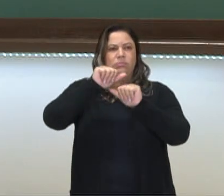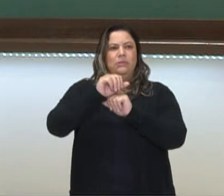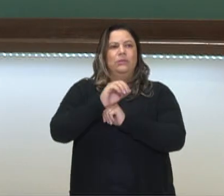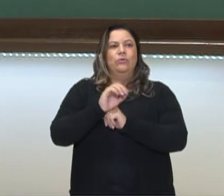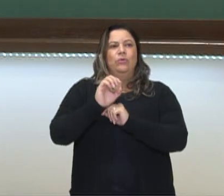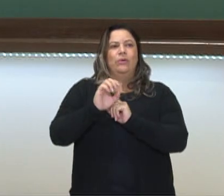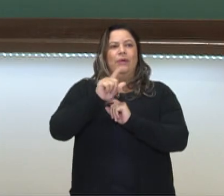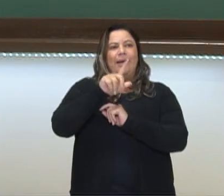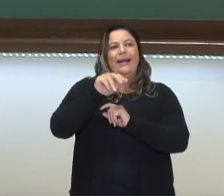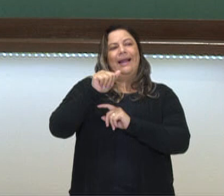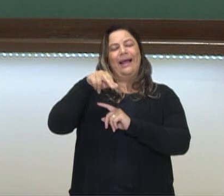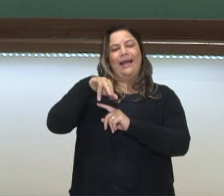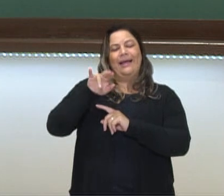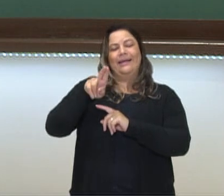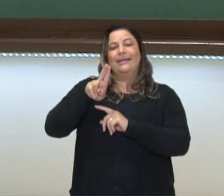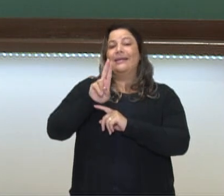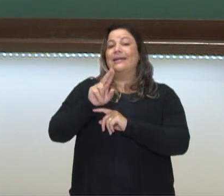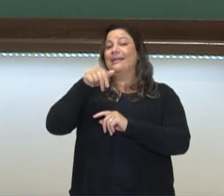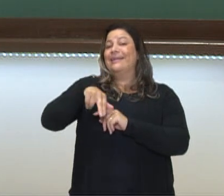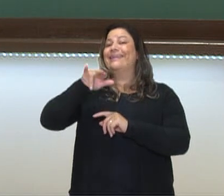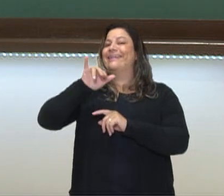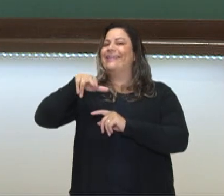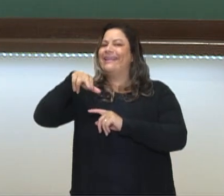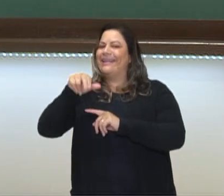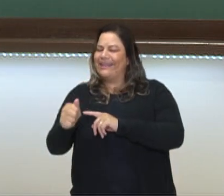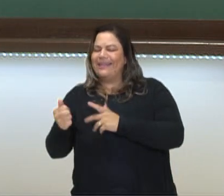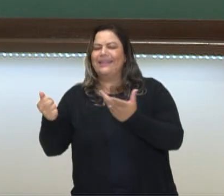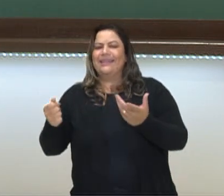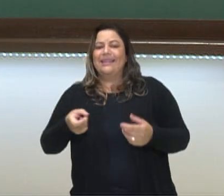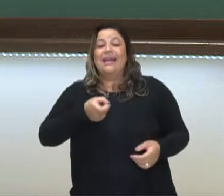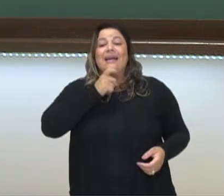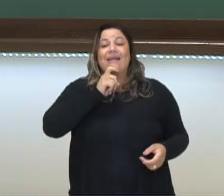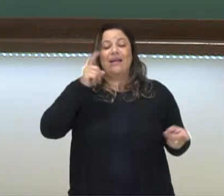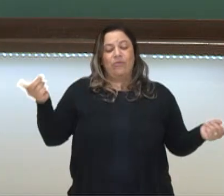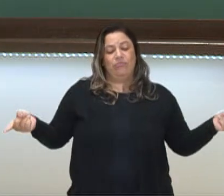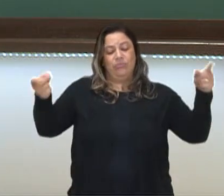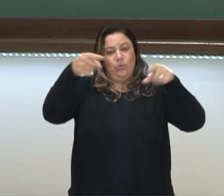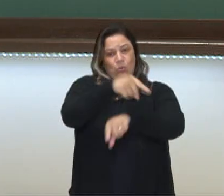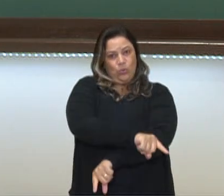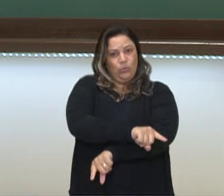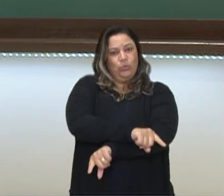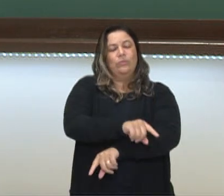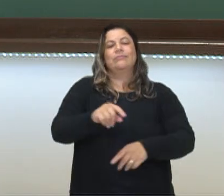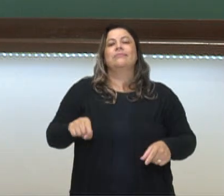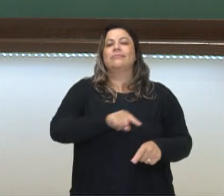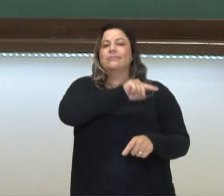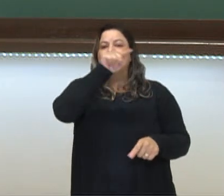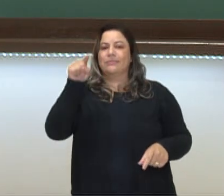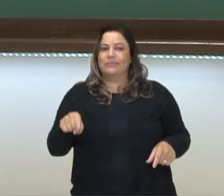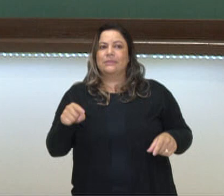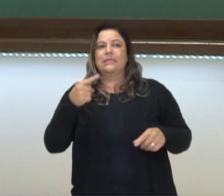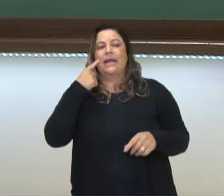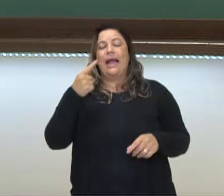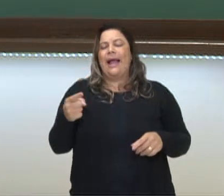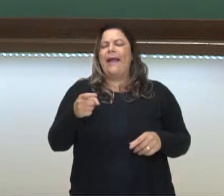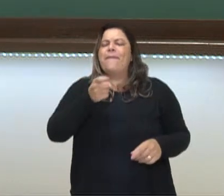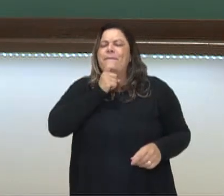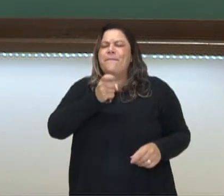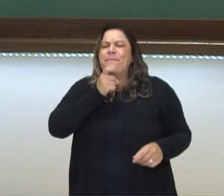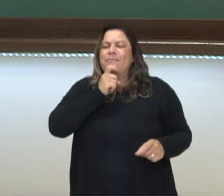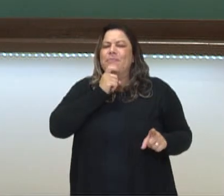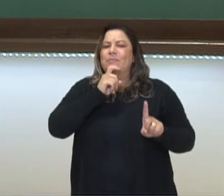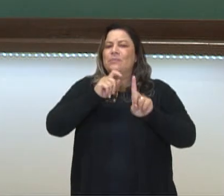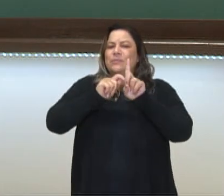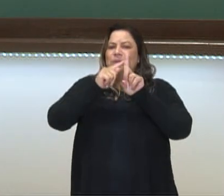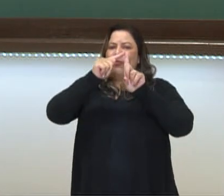justamente o oposto, é um resfriamento excessivo das águas do Oceano Pacífico. Então a temperatura ela fica muito mais baixa, o